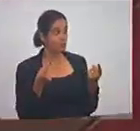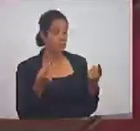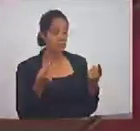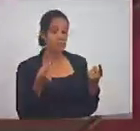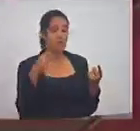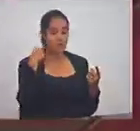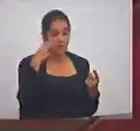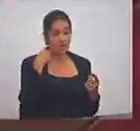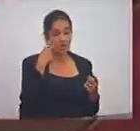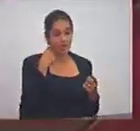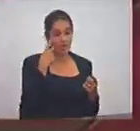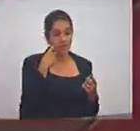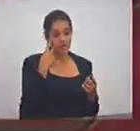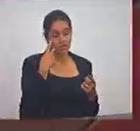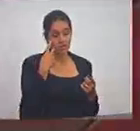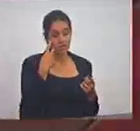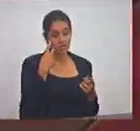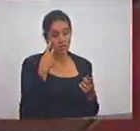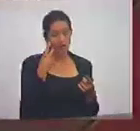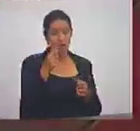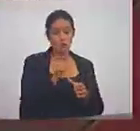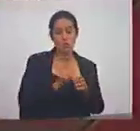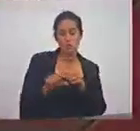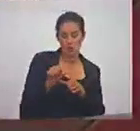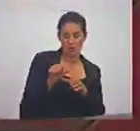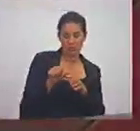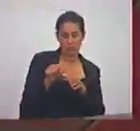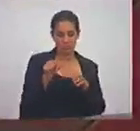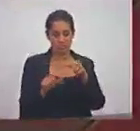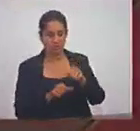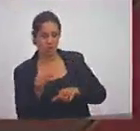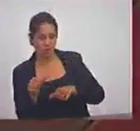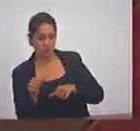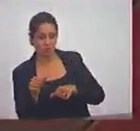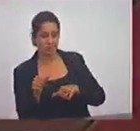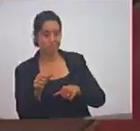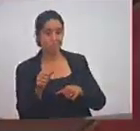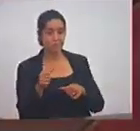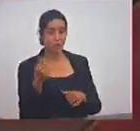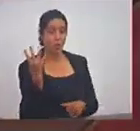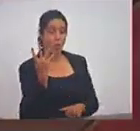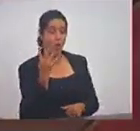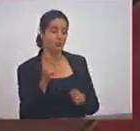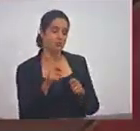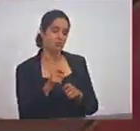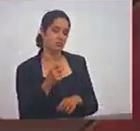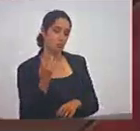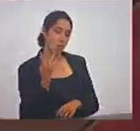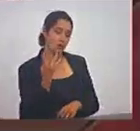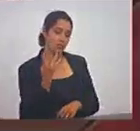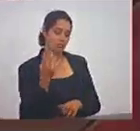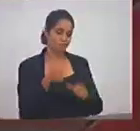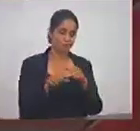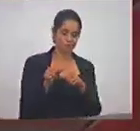troca. Existia um projeto de lei aqui nessa casa, que foi retirado 4 vezes, depois eu vim falar no projeto. Ia